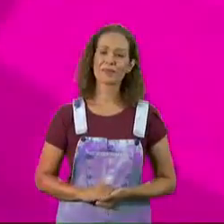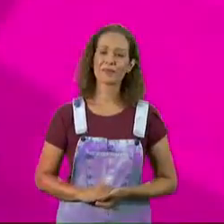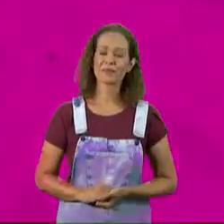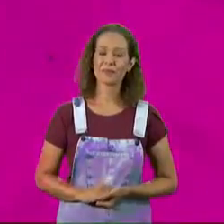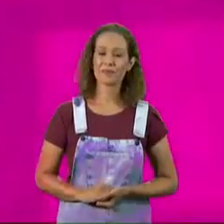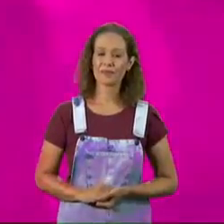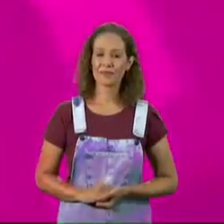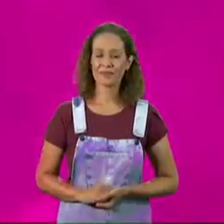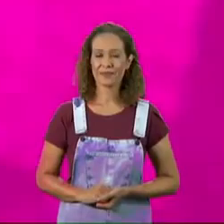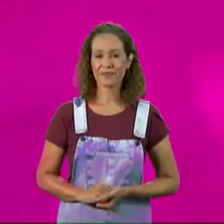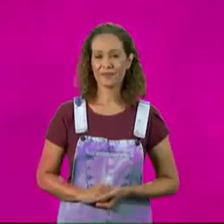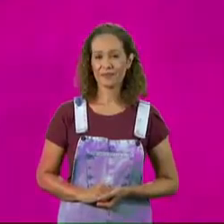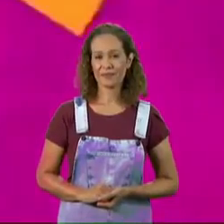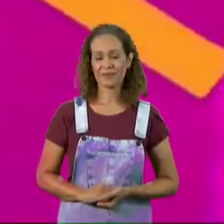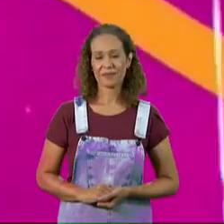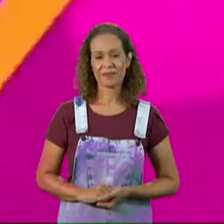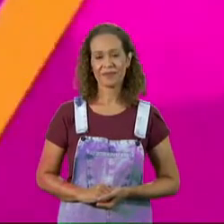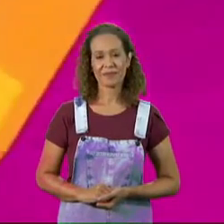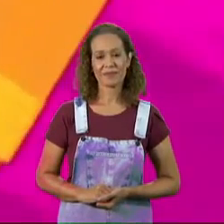Agenda Kids.